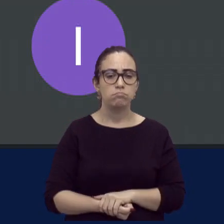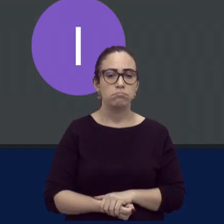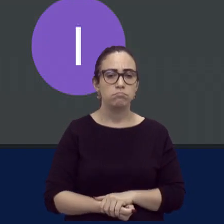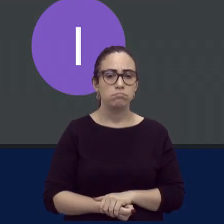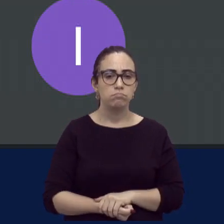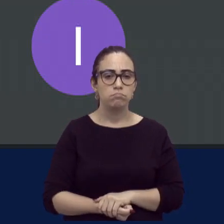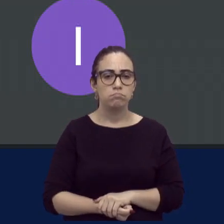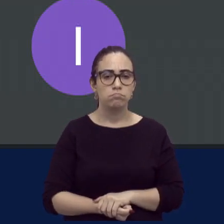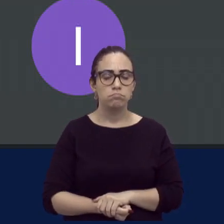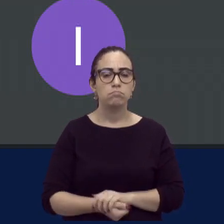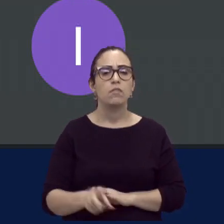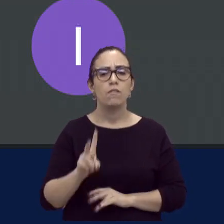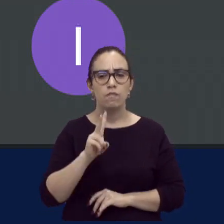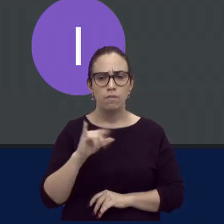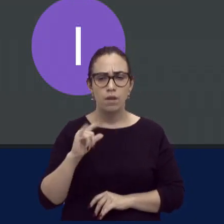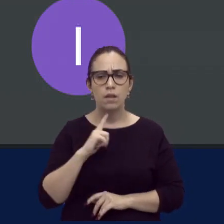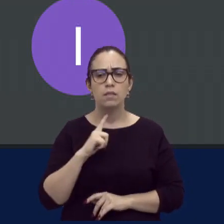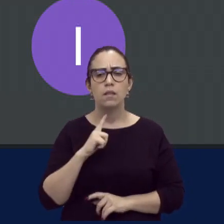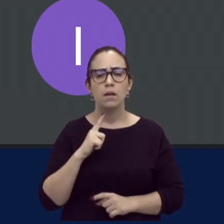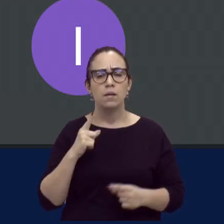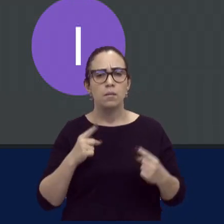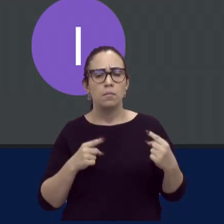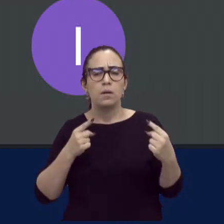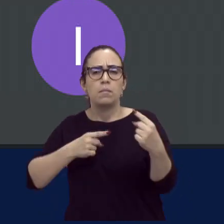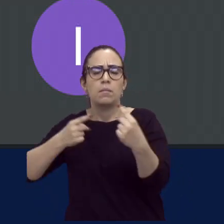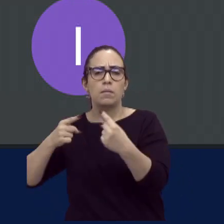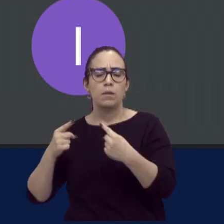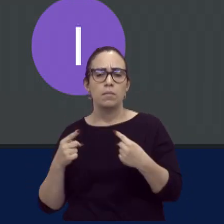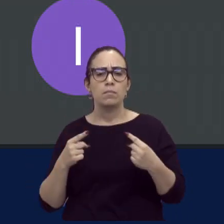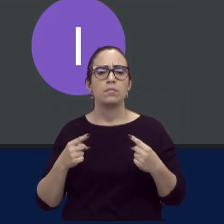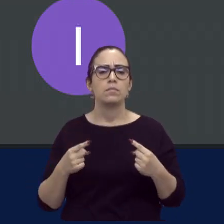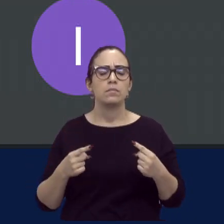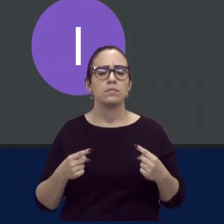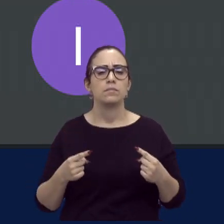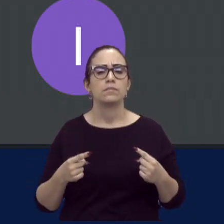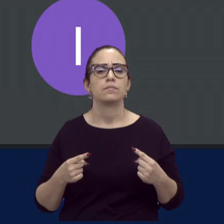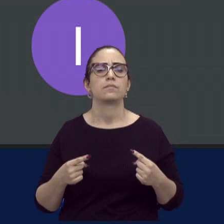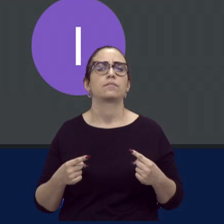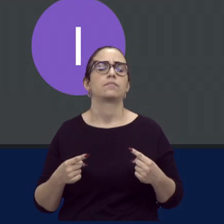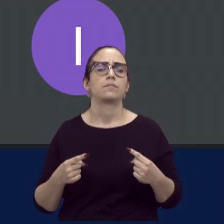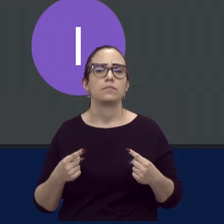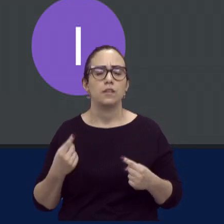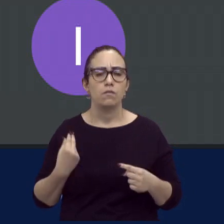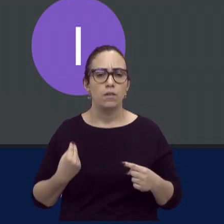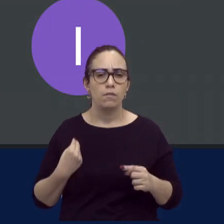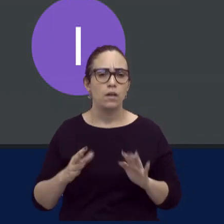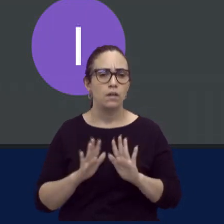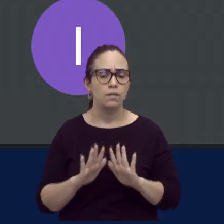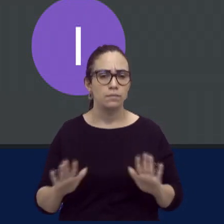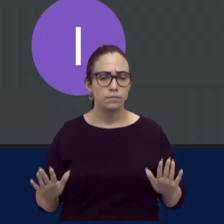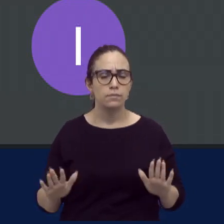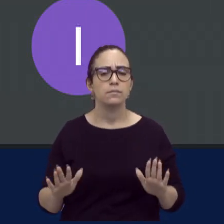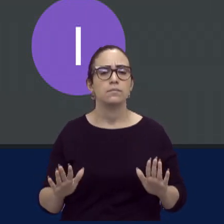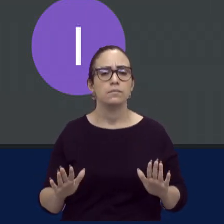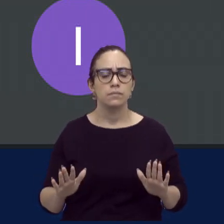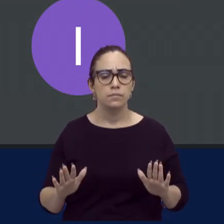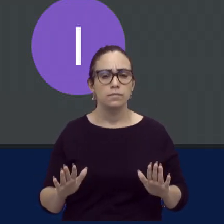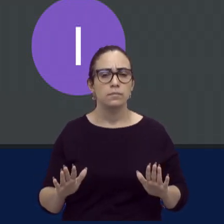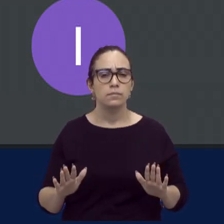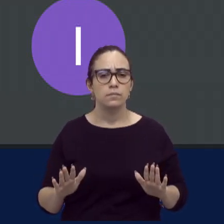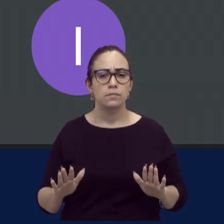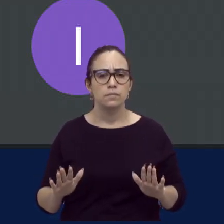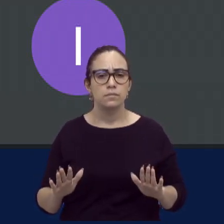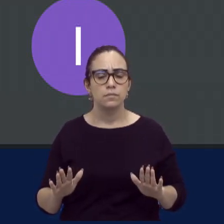ter conflitos, quer dizer que a gente vai vivenciar esses conflitos de uma